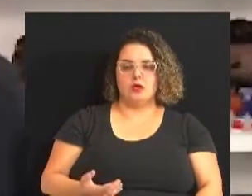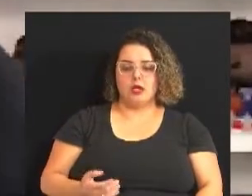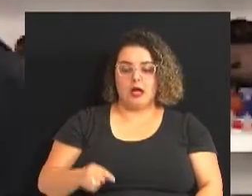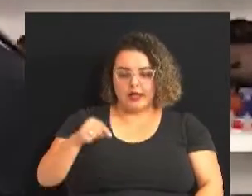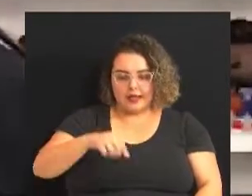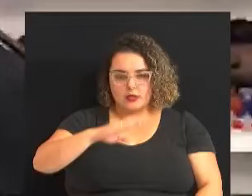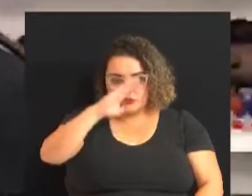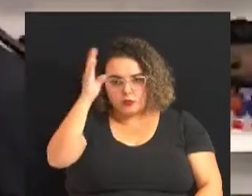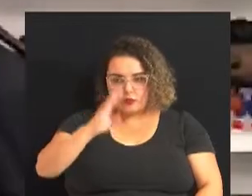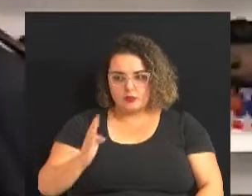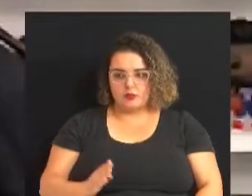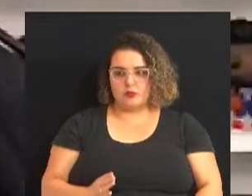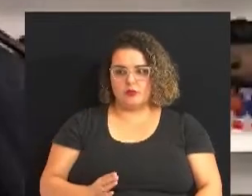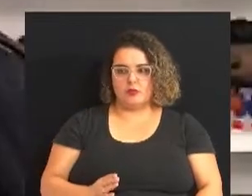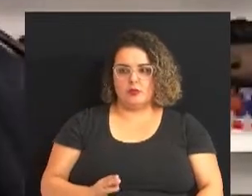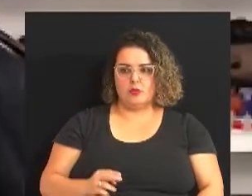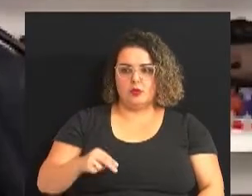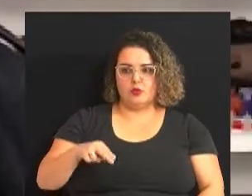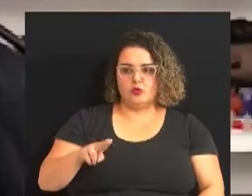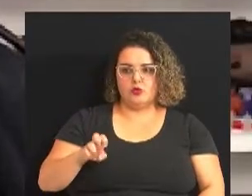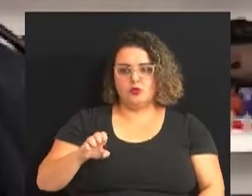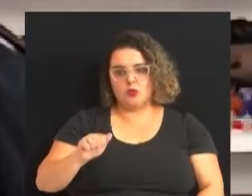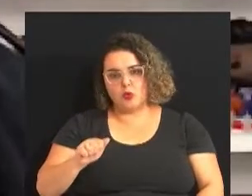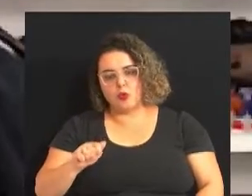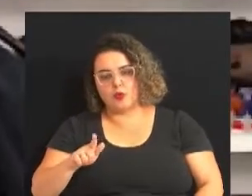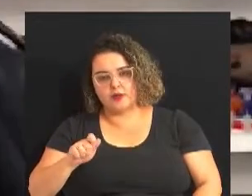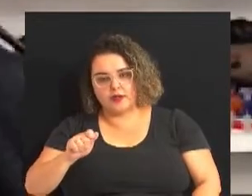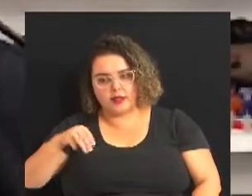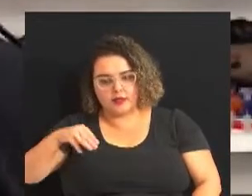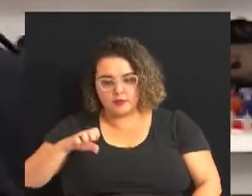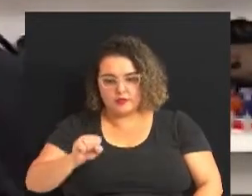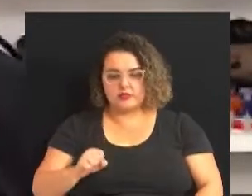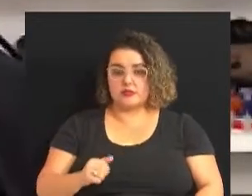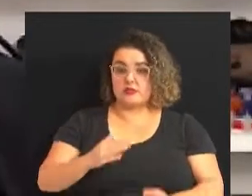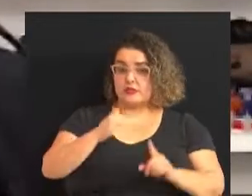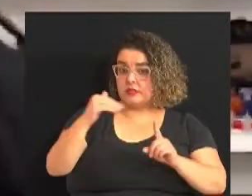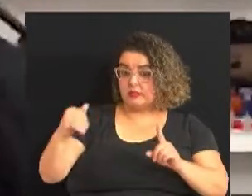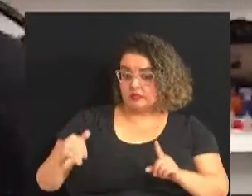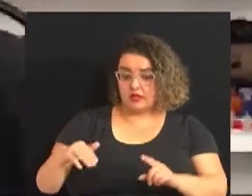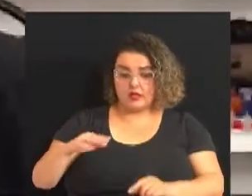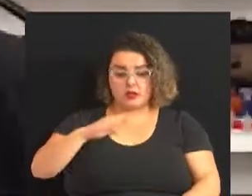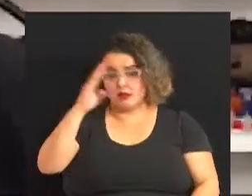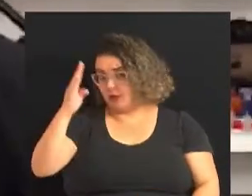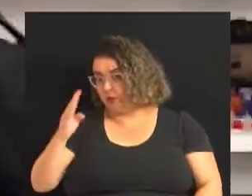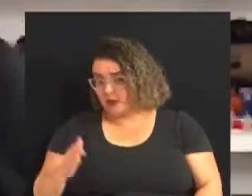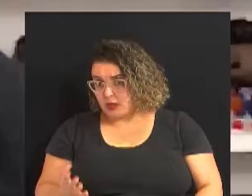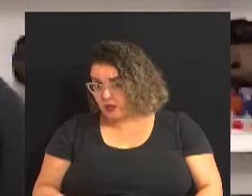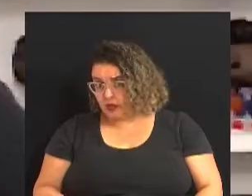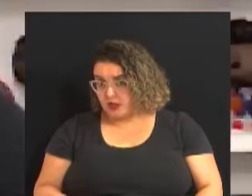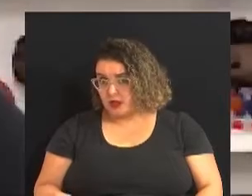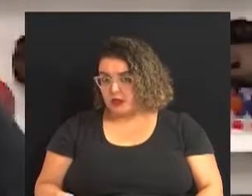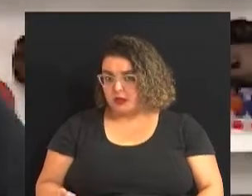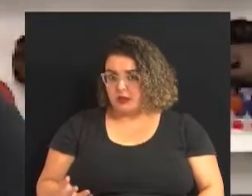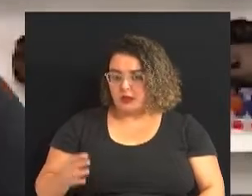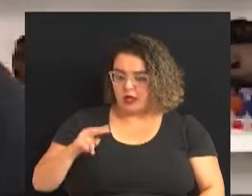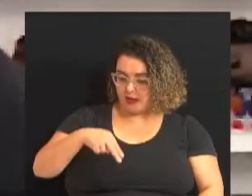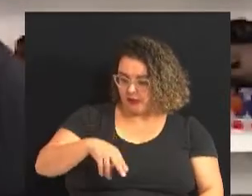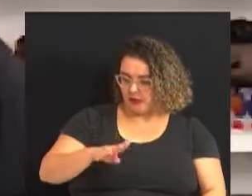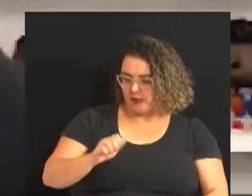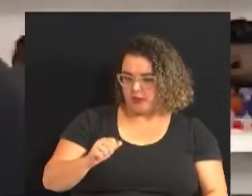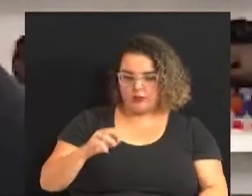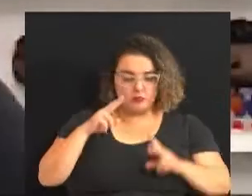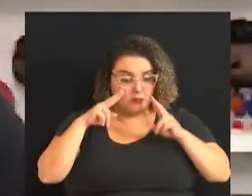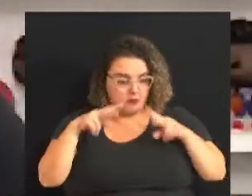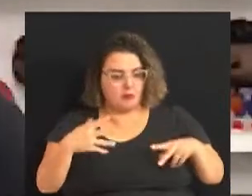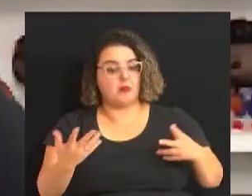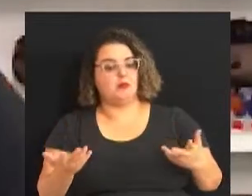ele joga um Goodwill Games onde ele se destaca pela seleção brasileira, e aí ele chama a atenção da NBA. Não foi um cara... O Thiago Splitter,